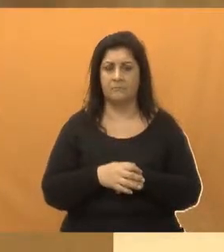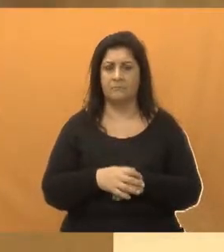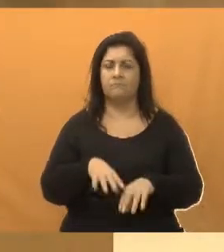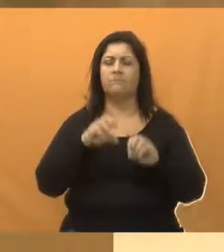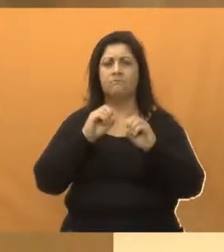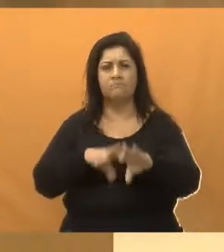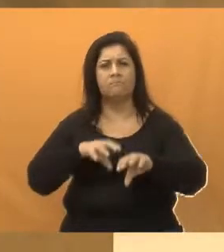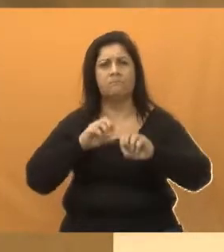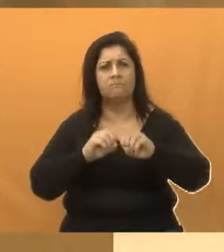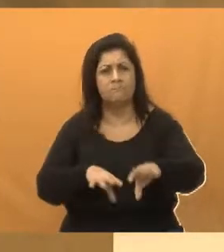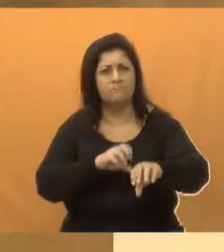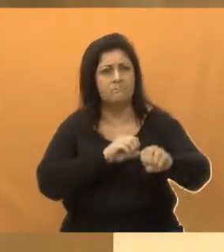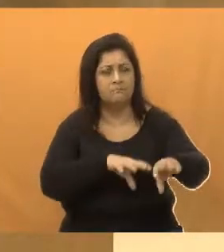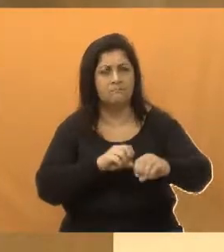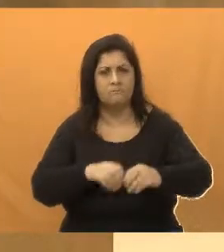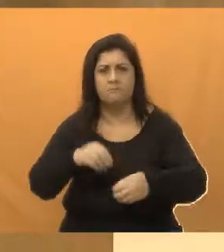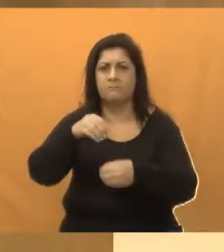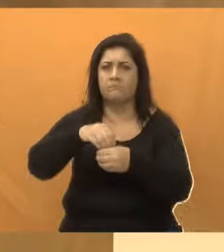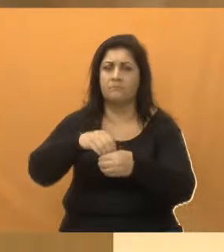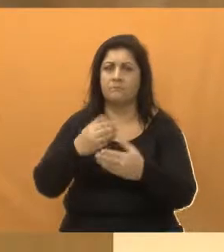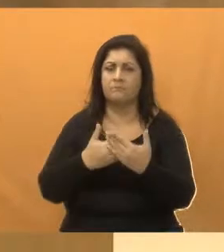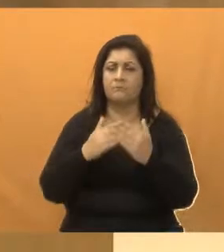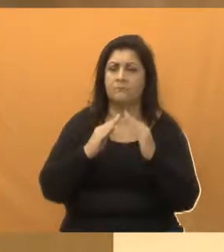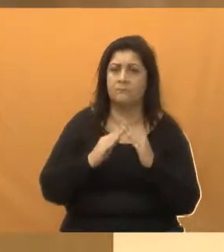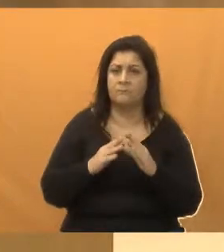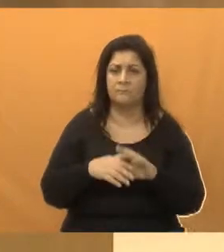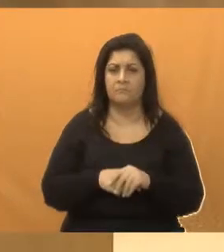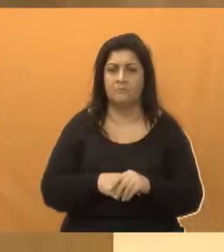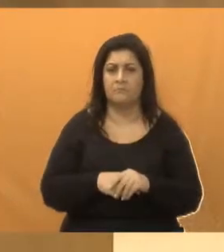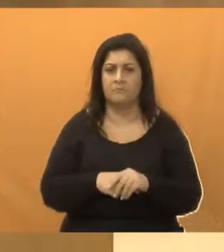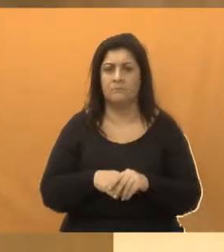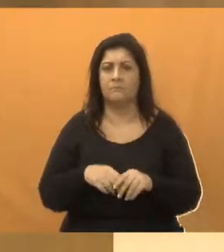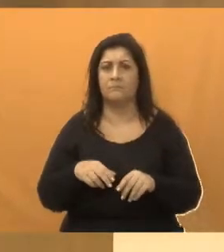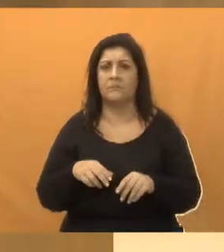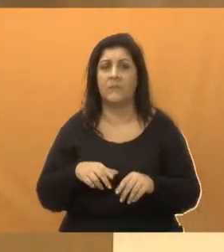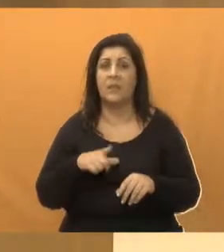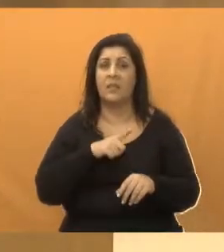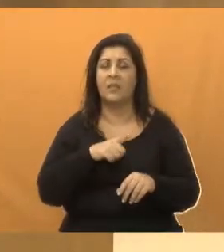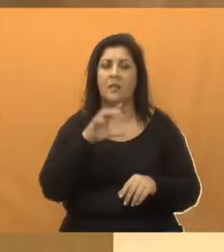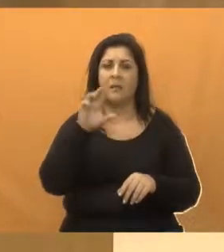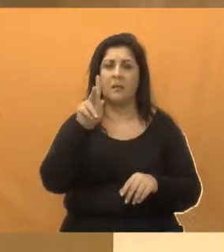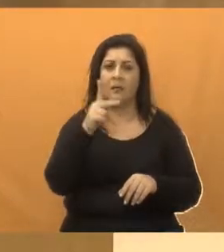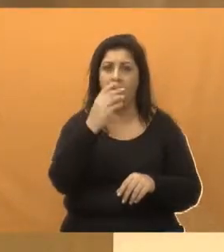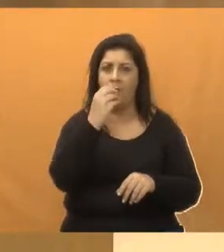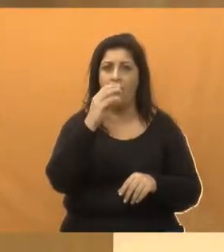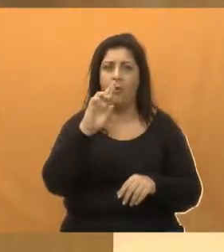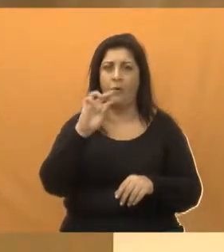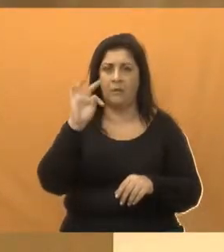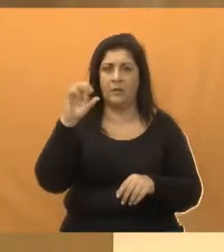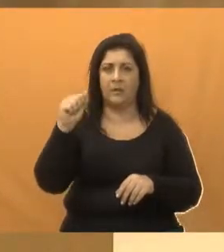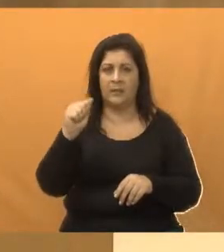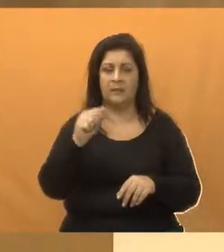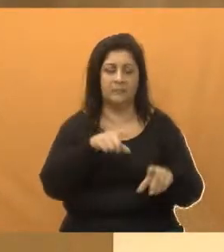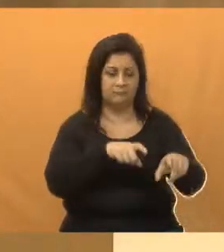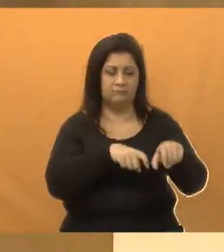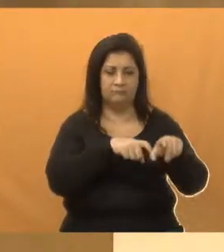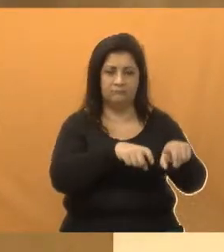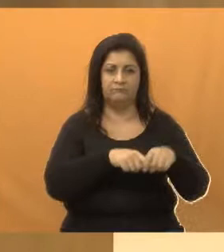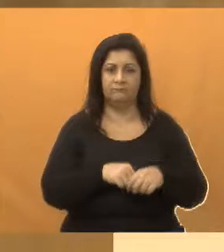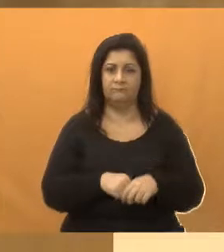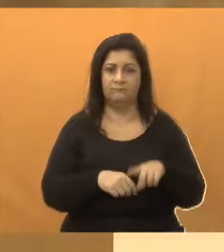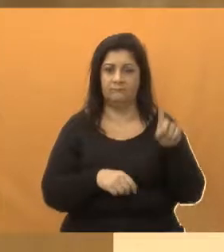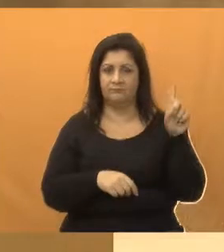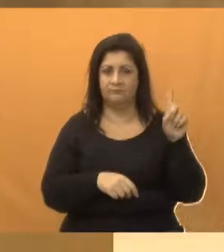Intensificando campanhas na escola, desde do cultivo de horta, de economia da água. Eu mesma,